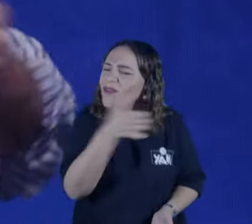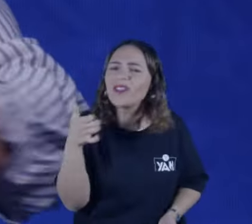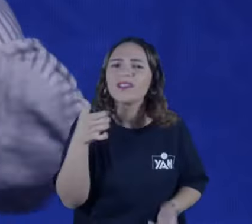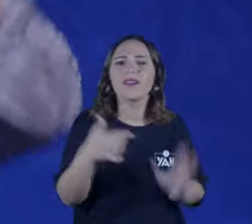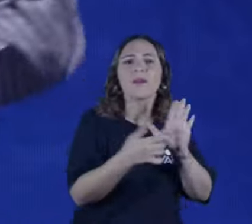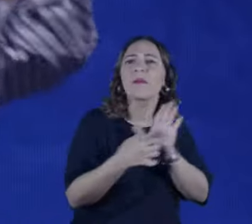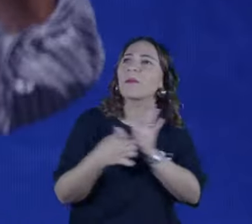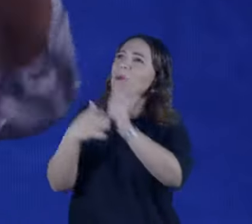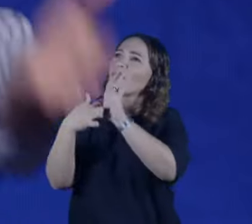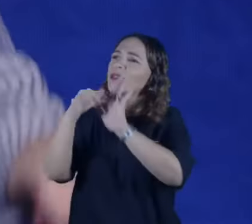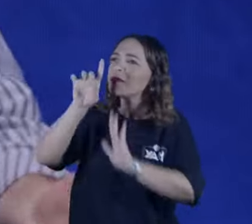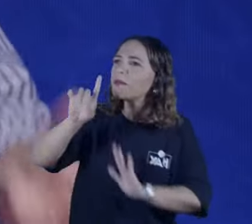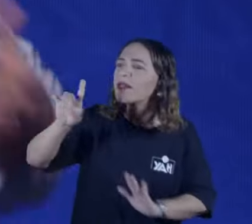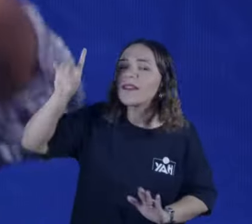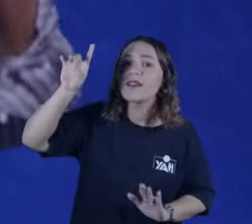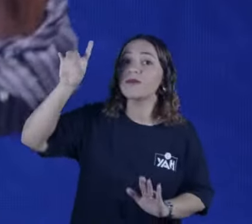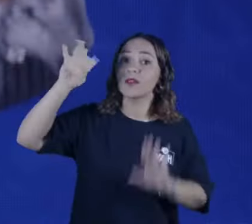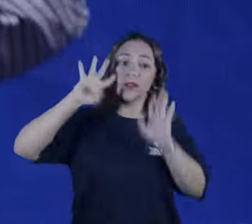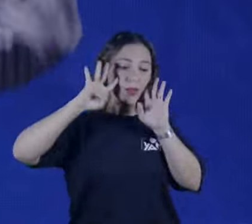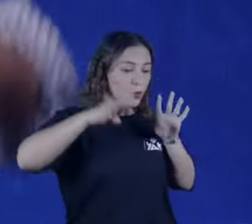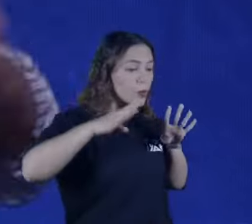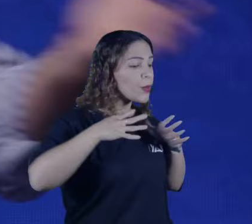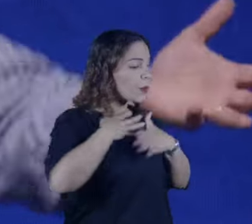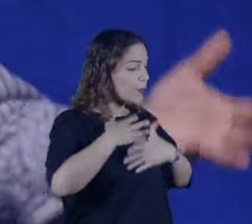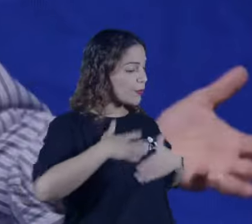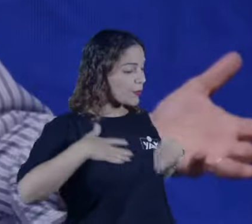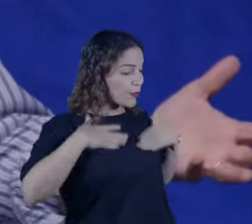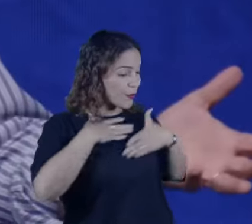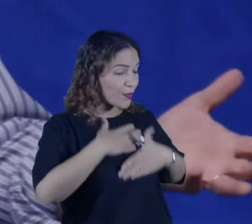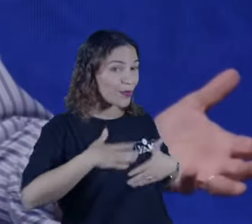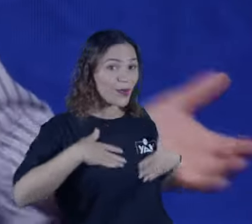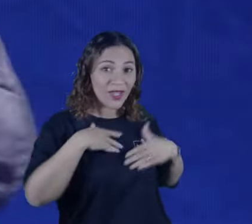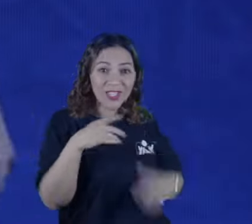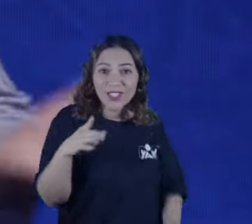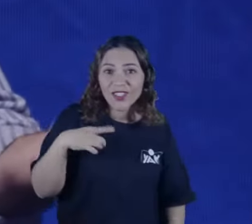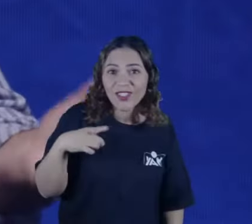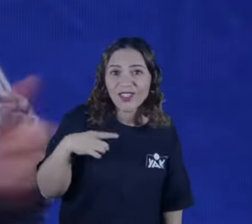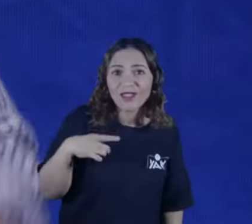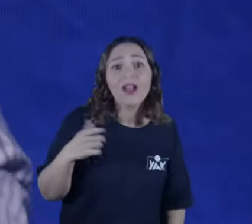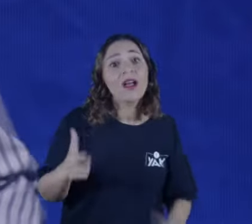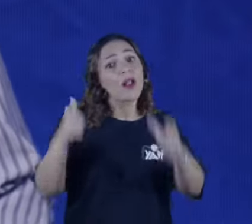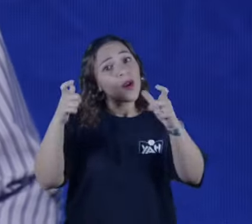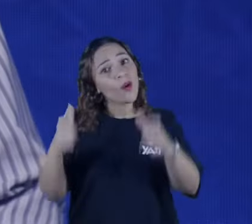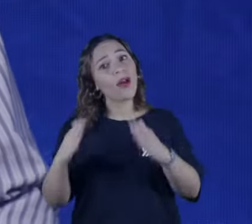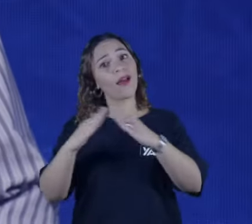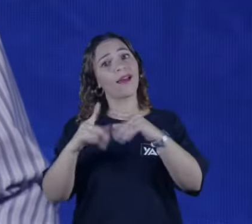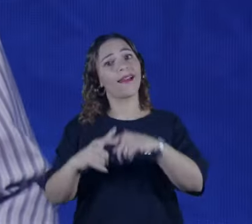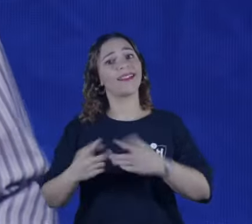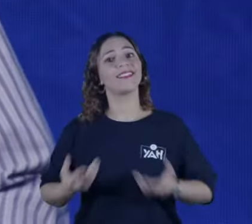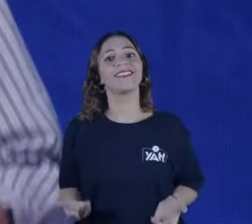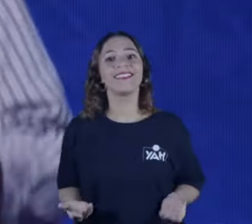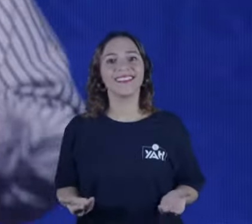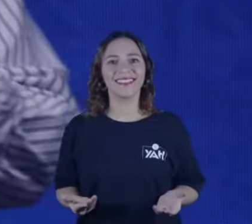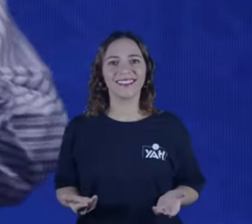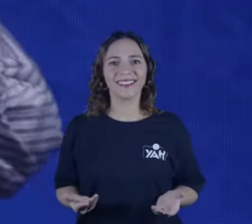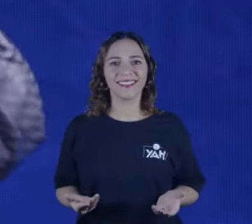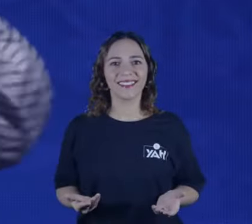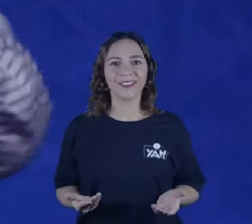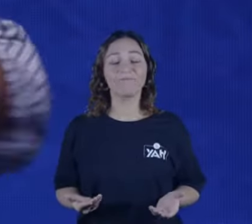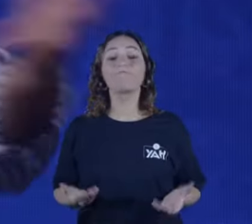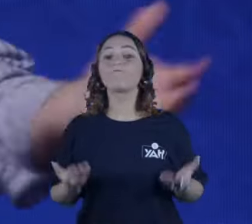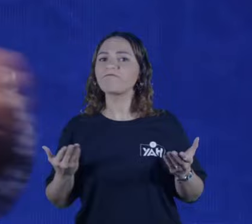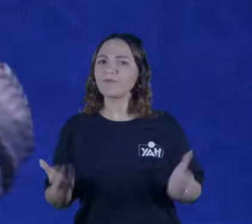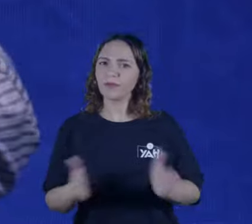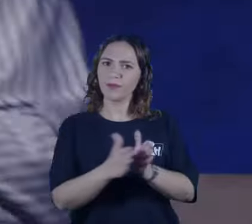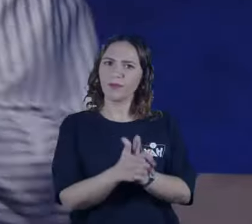e sacrifícios agradáveis a Deus são ofertados, era o templo. Então,